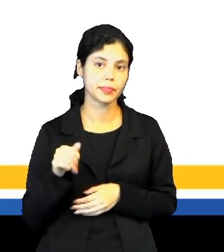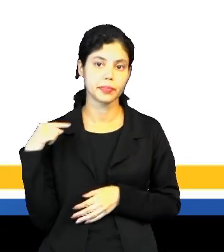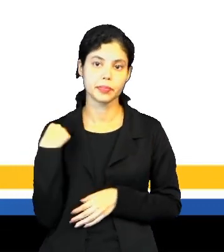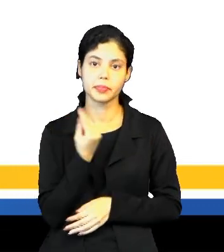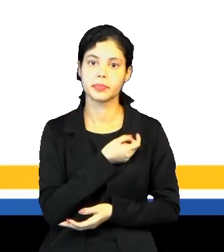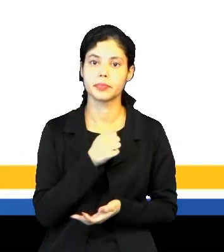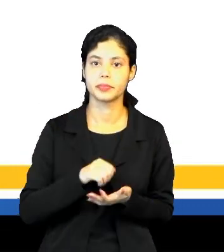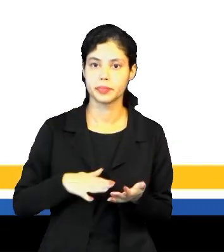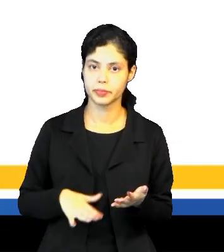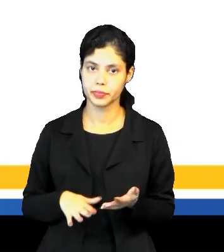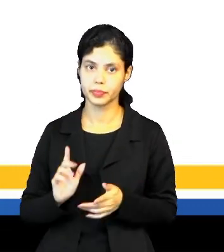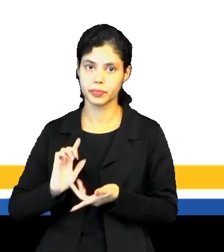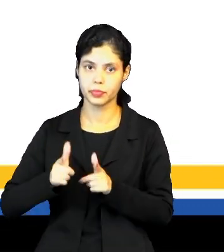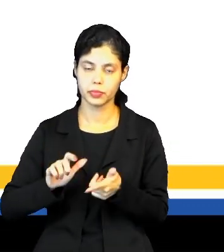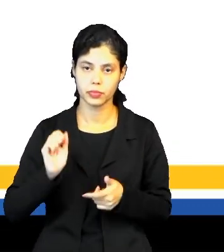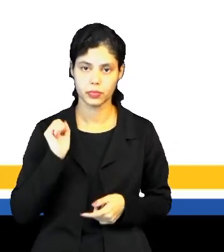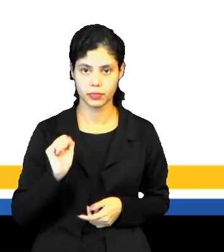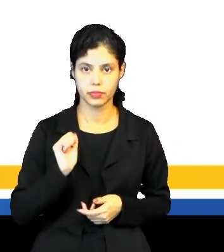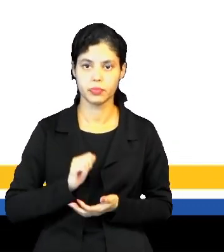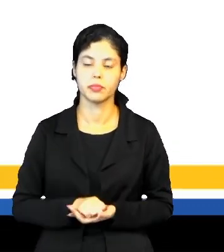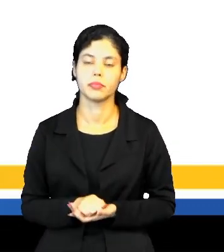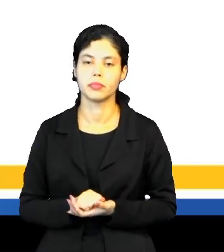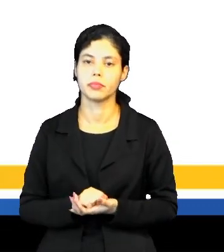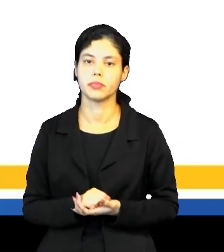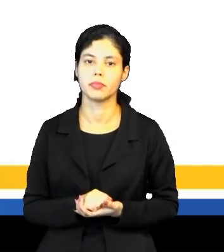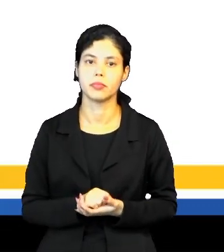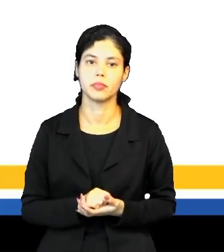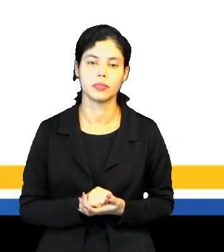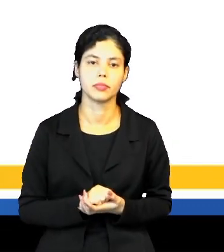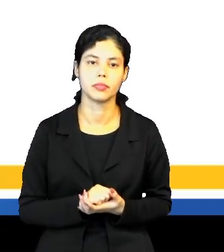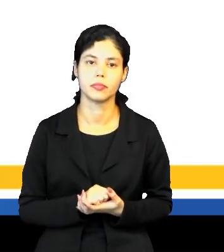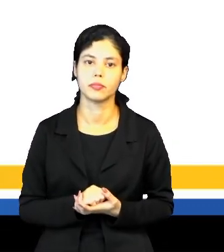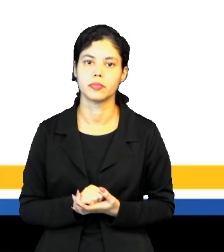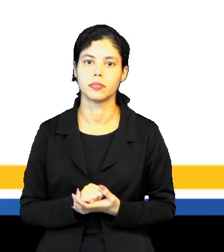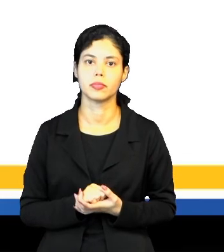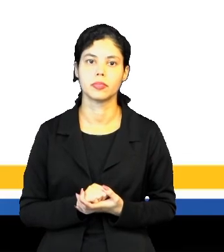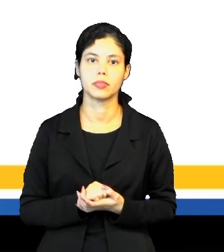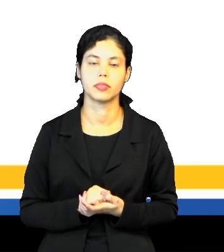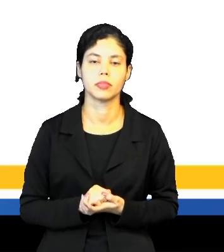nossa atividade à letra alternativa A, com certeza, ao calendário.